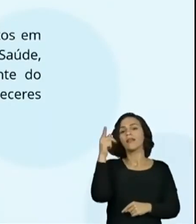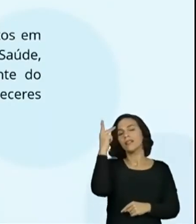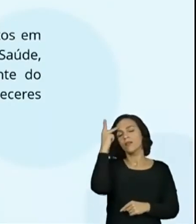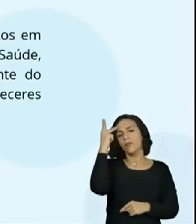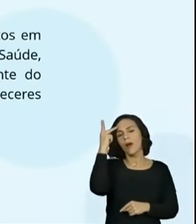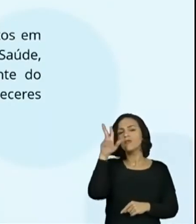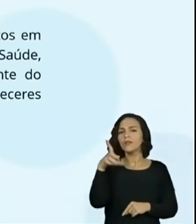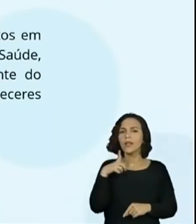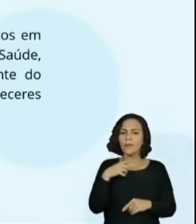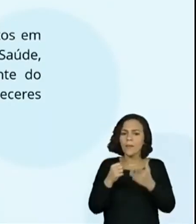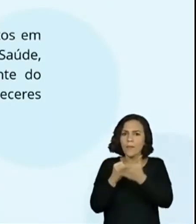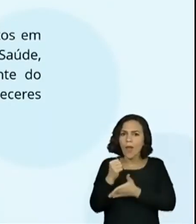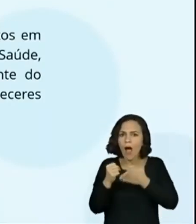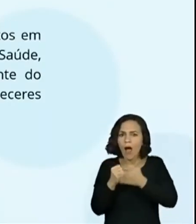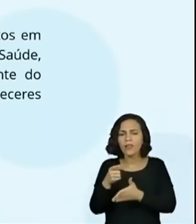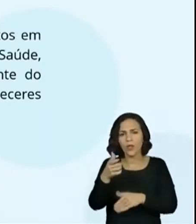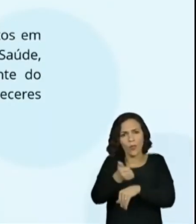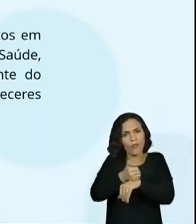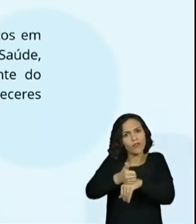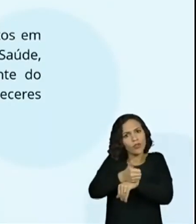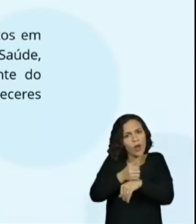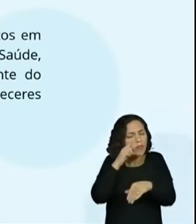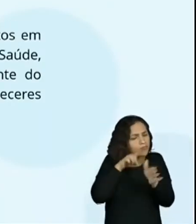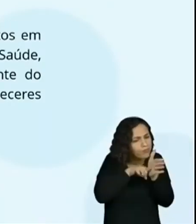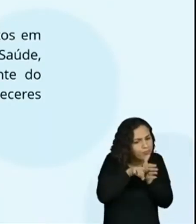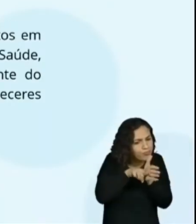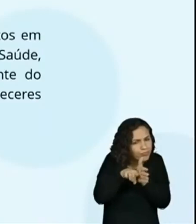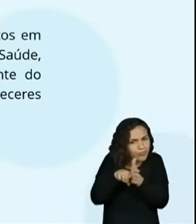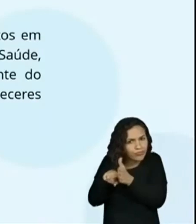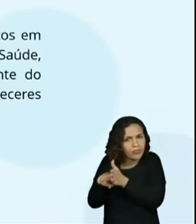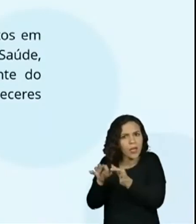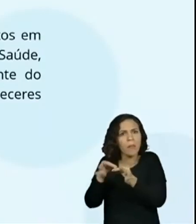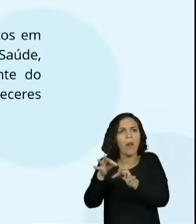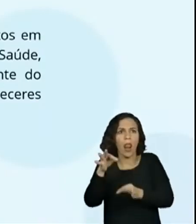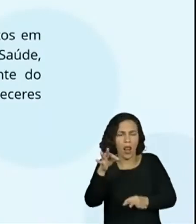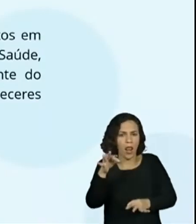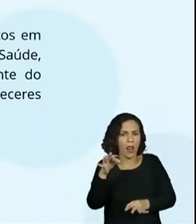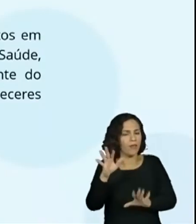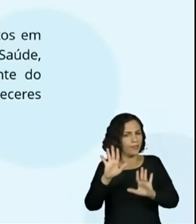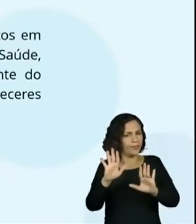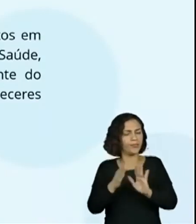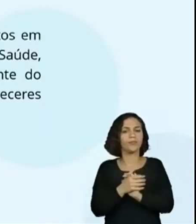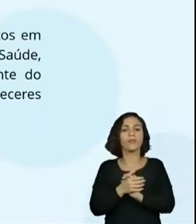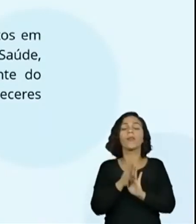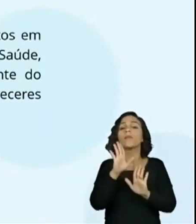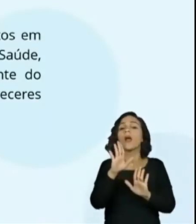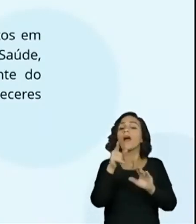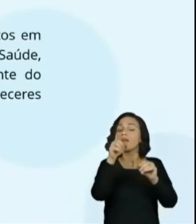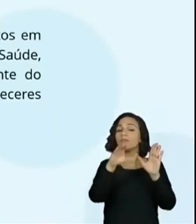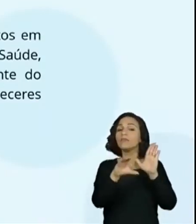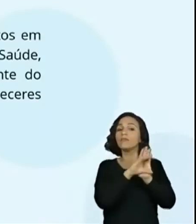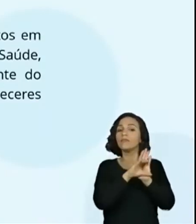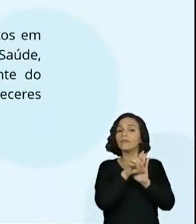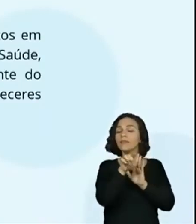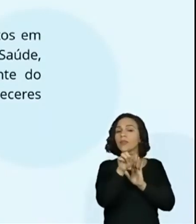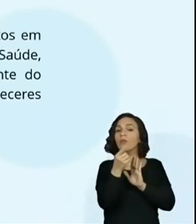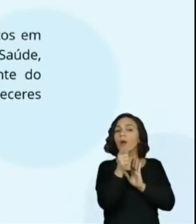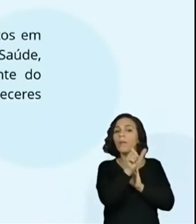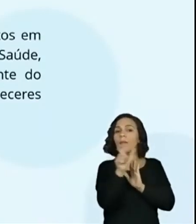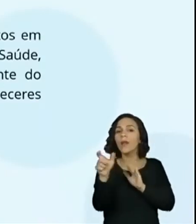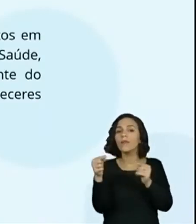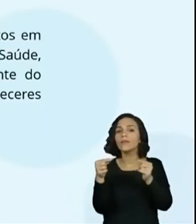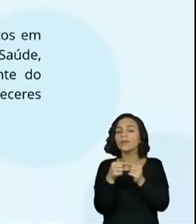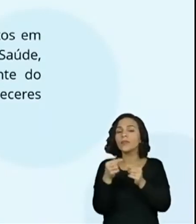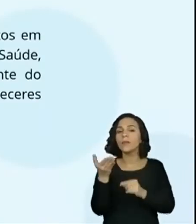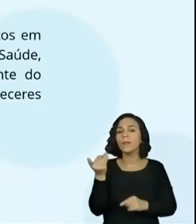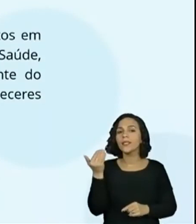em pareceres técnicos, aí continua o texto. Mas quais são as palavras que nos interessam aqui?